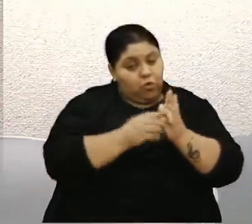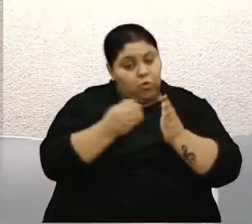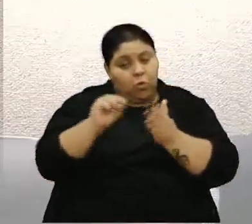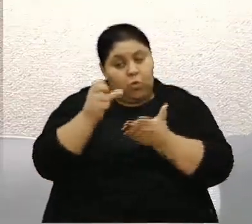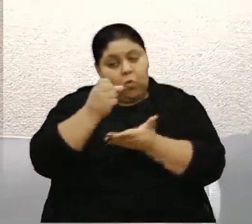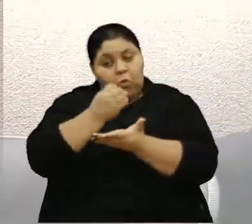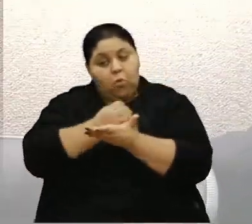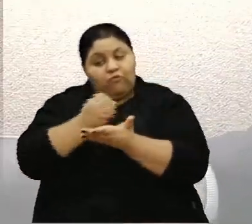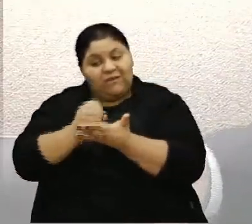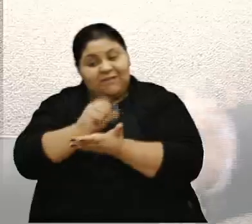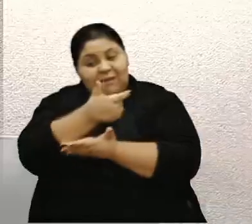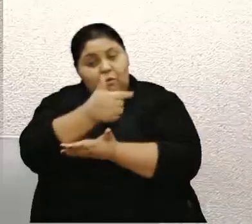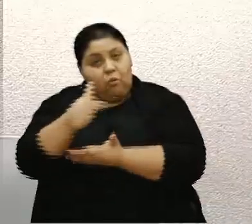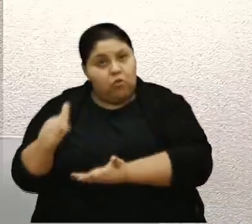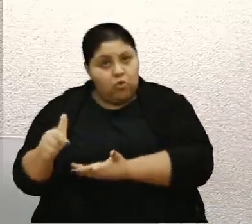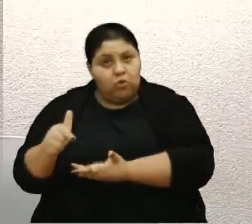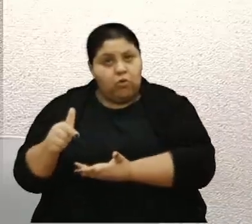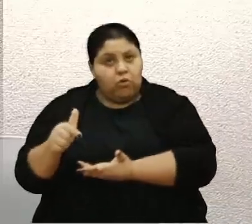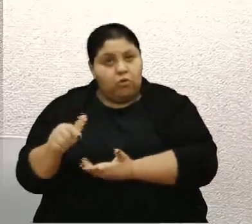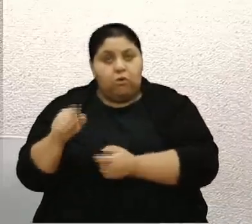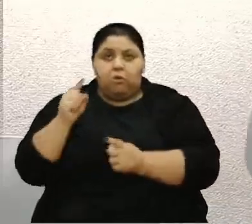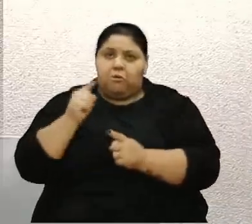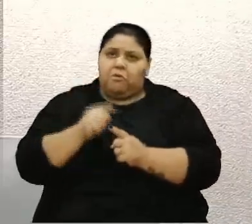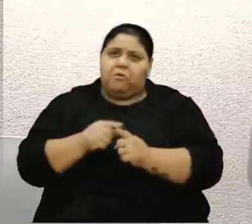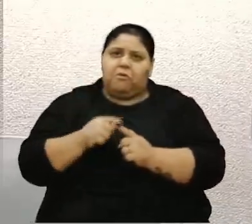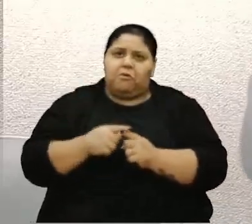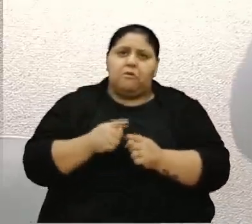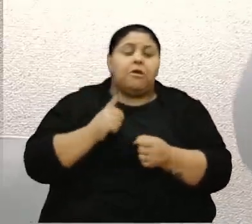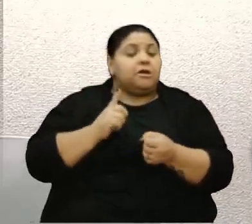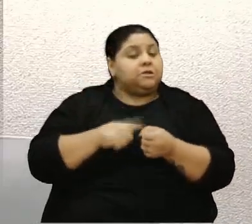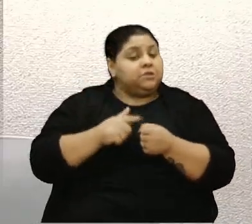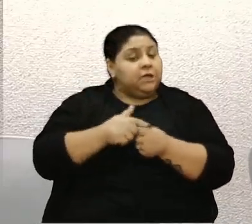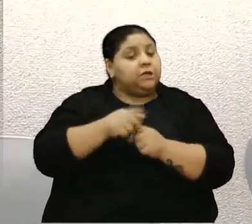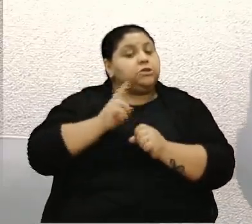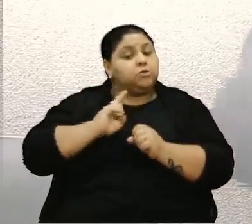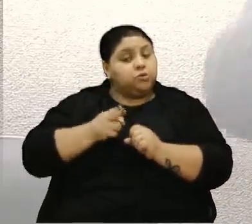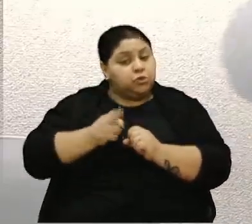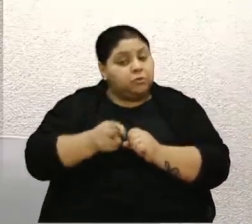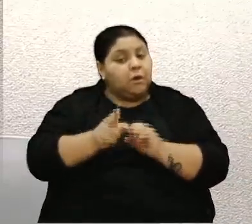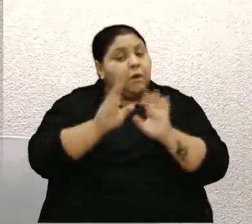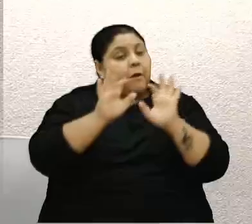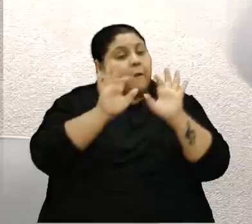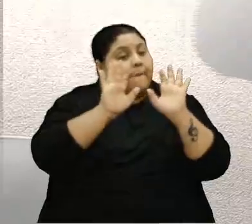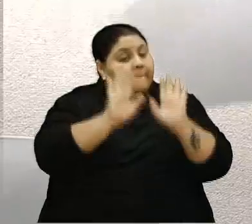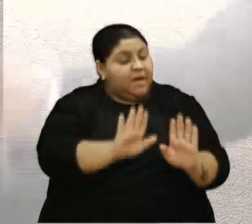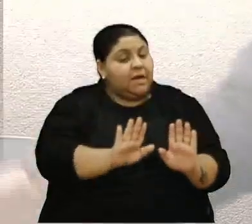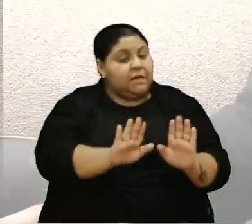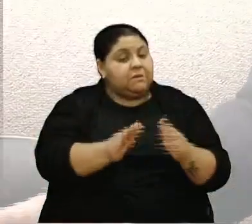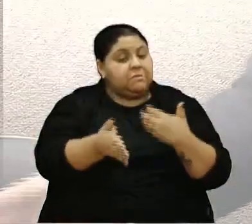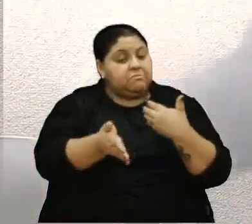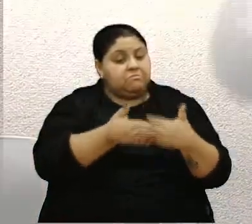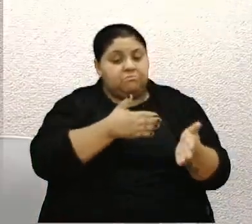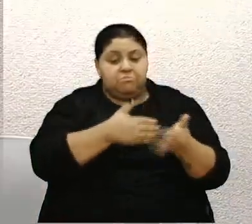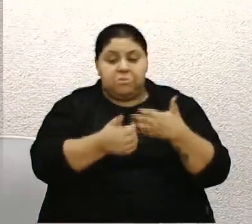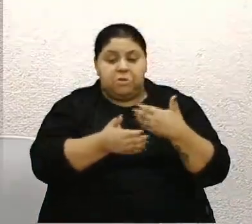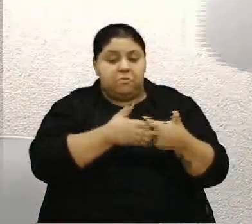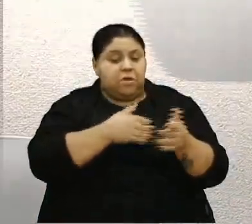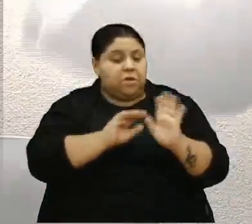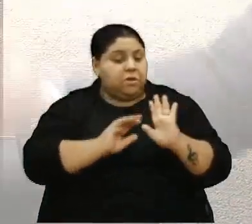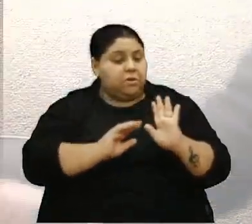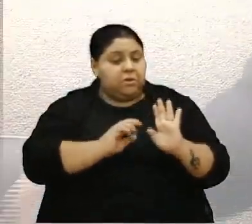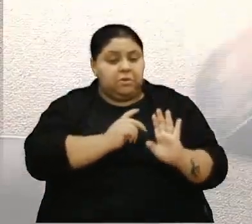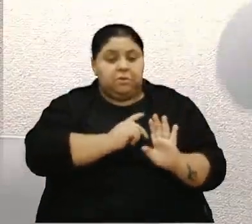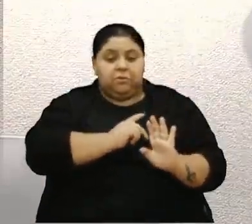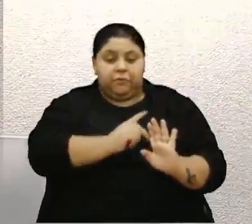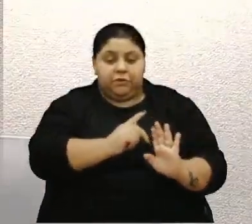outros. Porque desse jeito, a cidade vai continuar empacada, independente de quem é o presidente da República, independente de quem